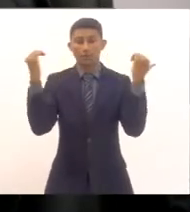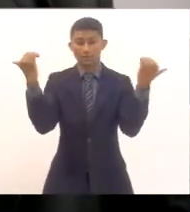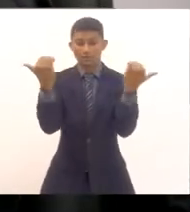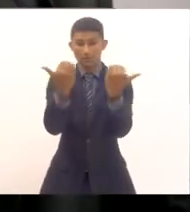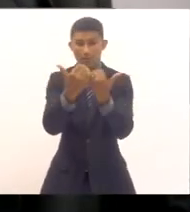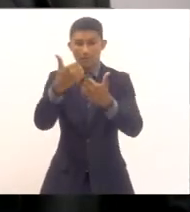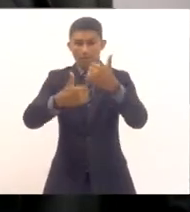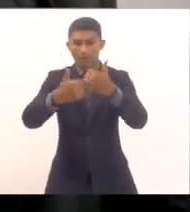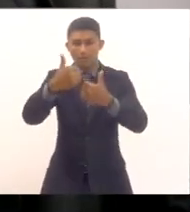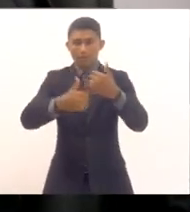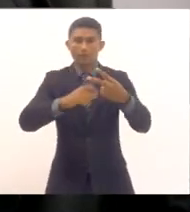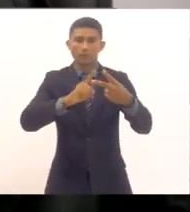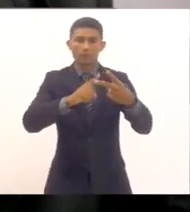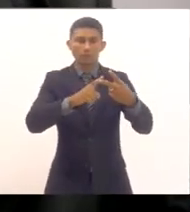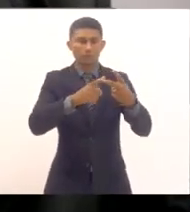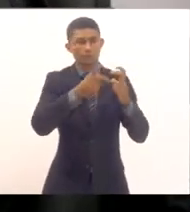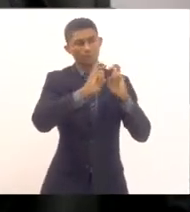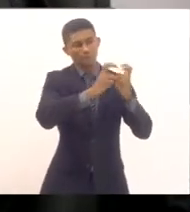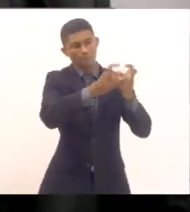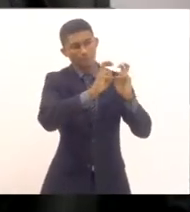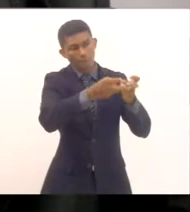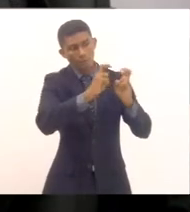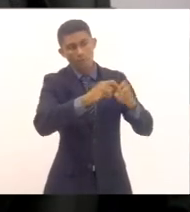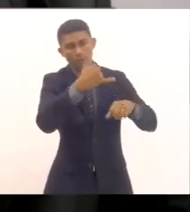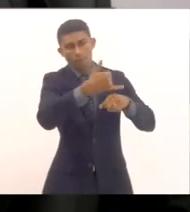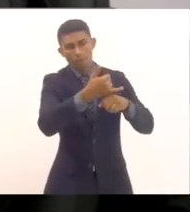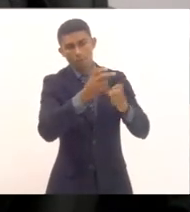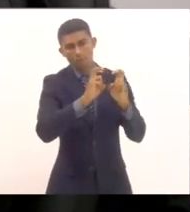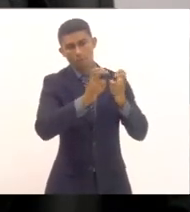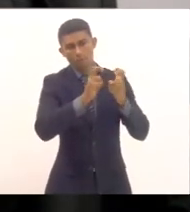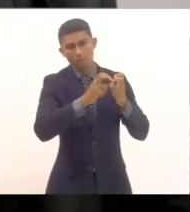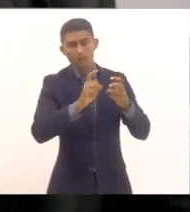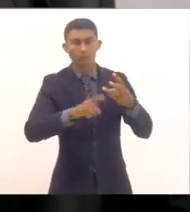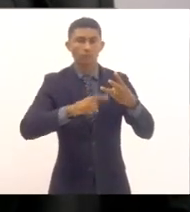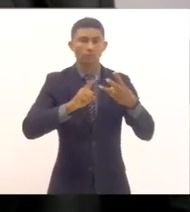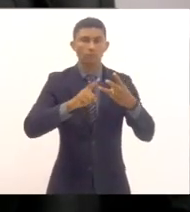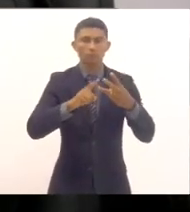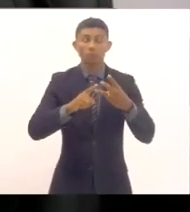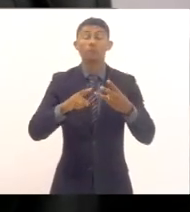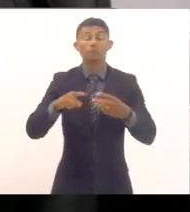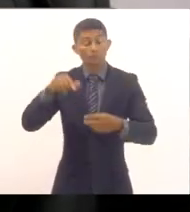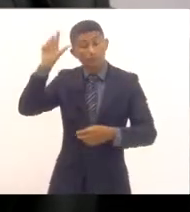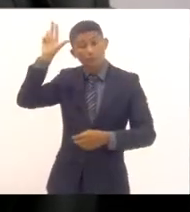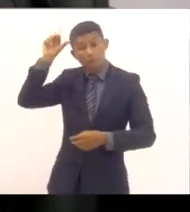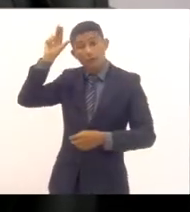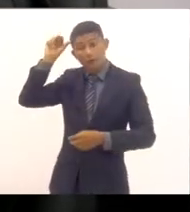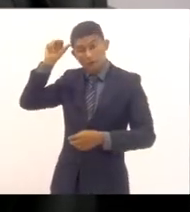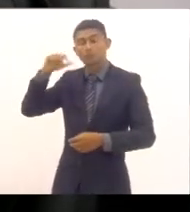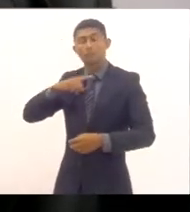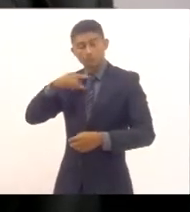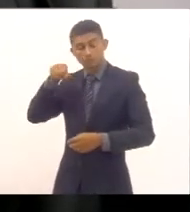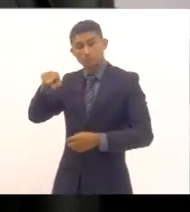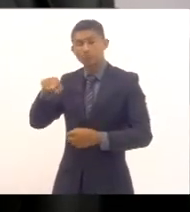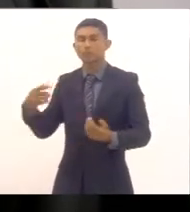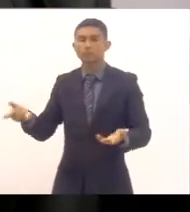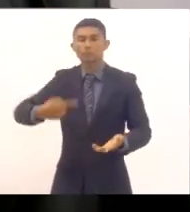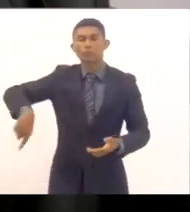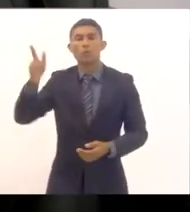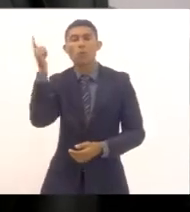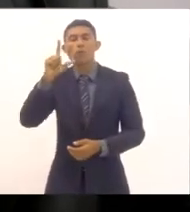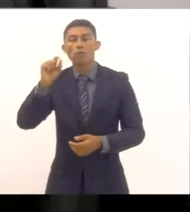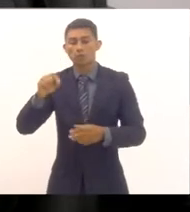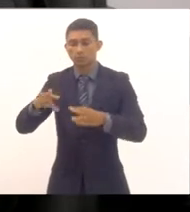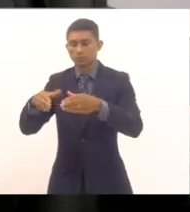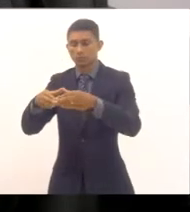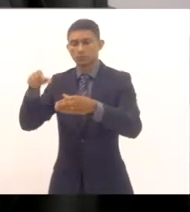a cavalaria então a gente conseguiu lá no comando especializado através do nosso núcleo de inteligência e o